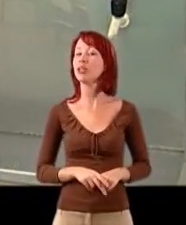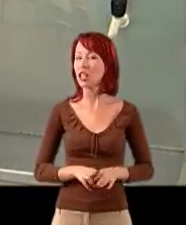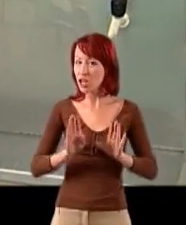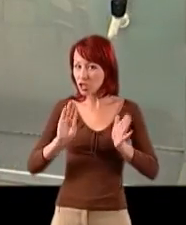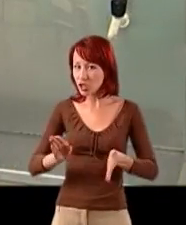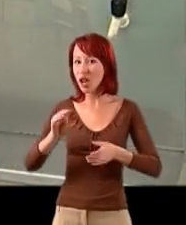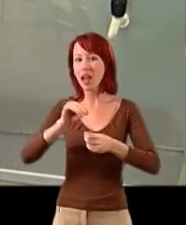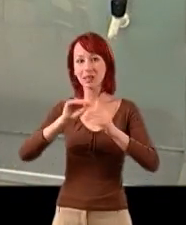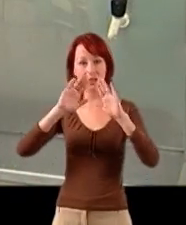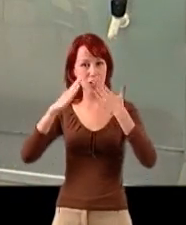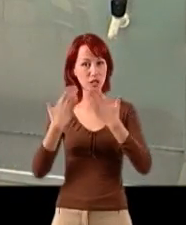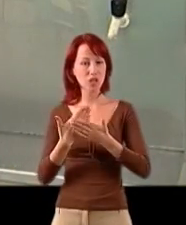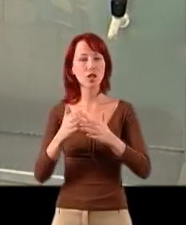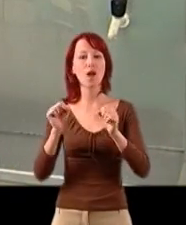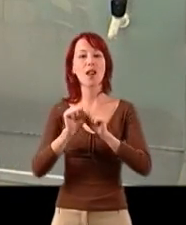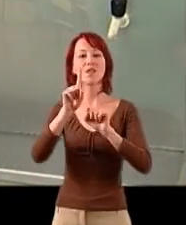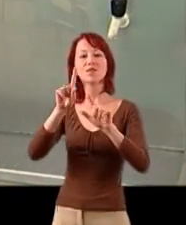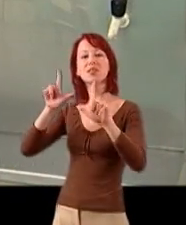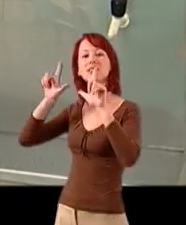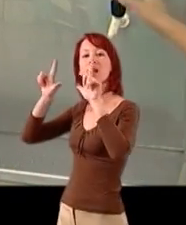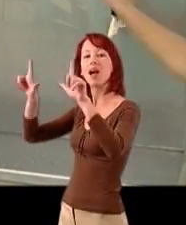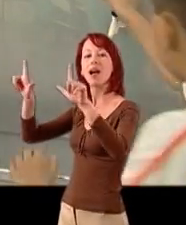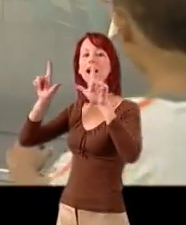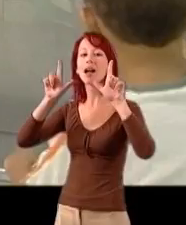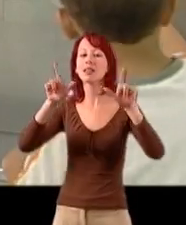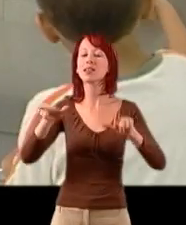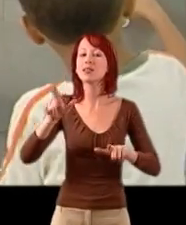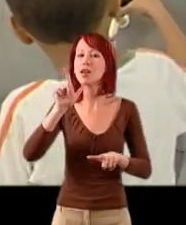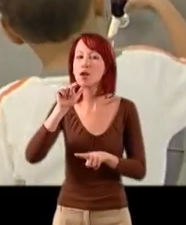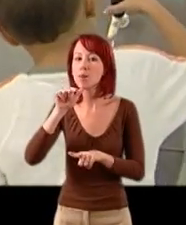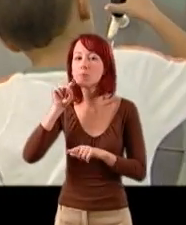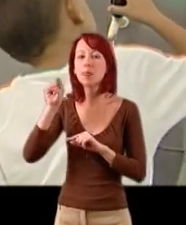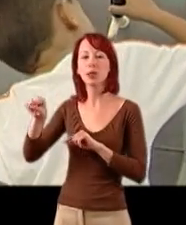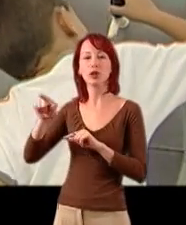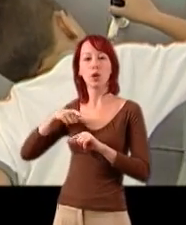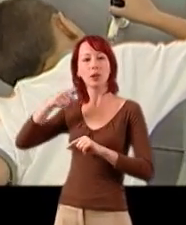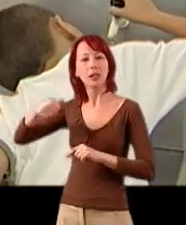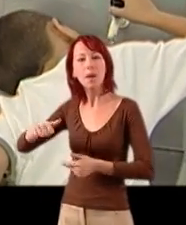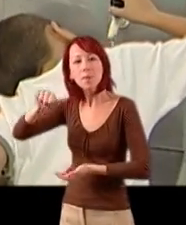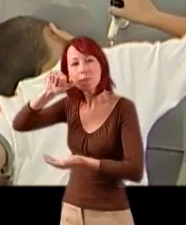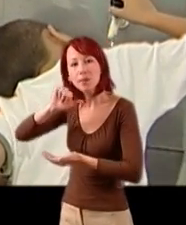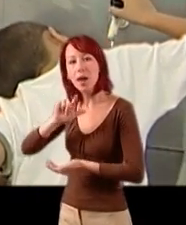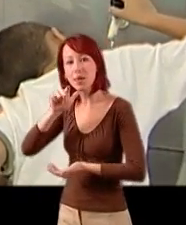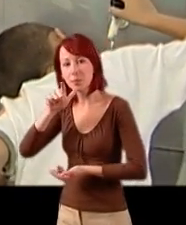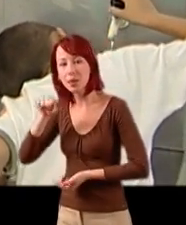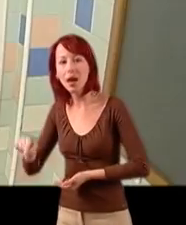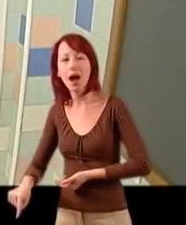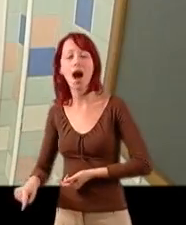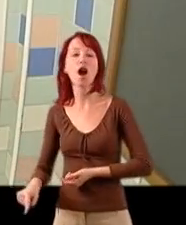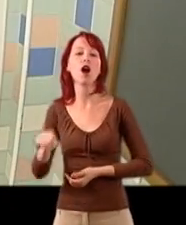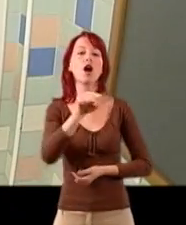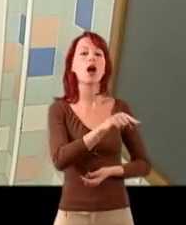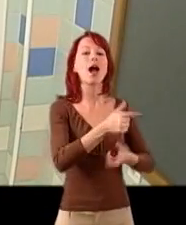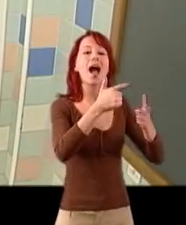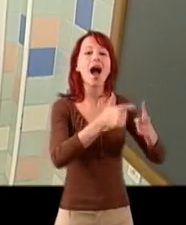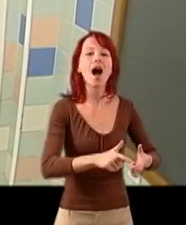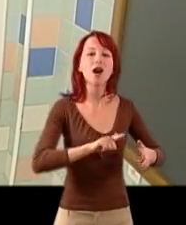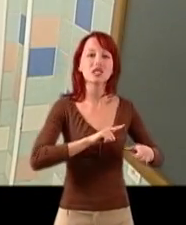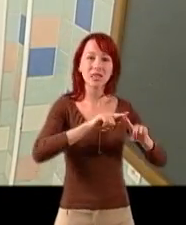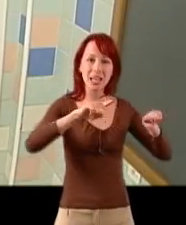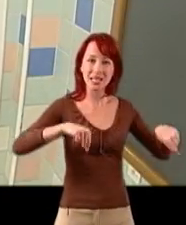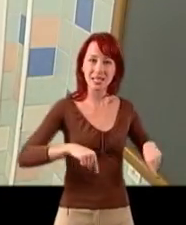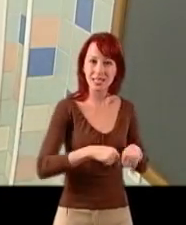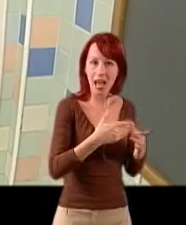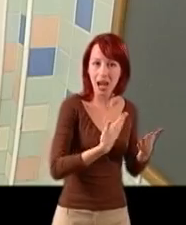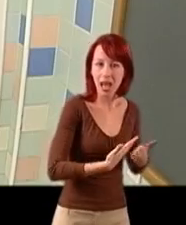fizemos toda uma sinalização, né, em cartazes, sinalizando o bebedouro, né, que é a água, assim, sinalizando onde é a sala